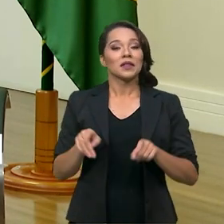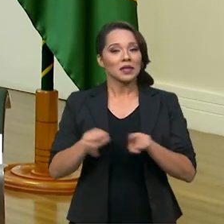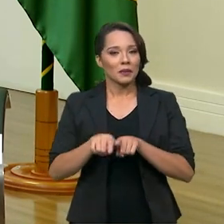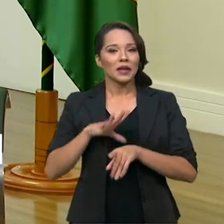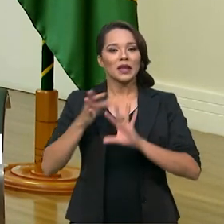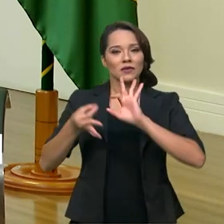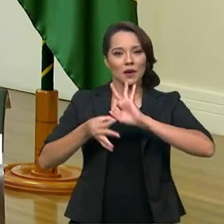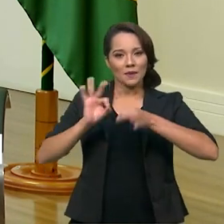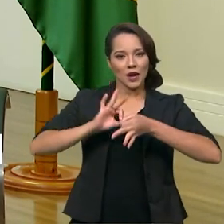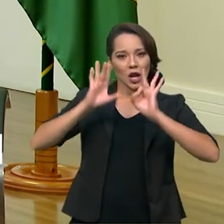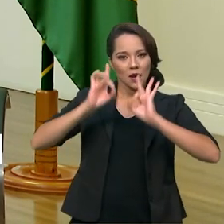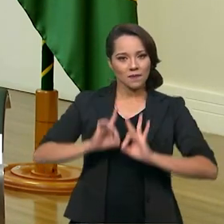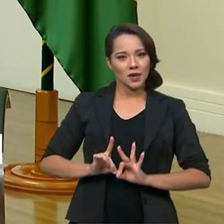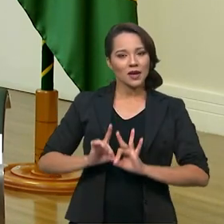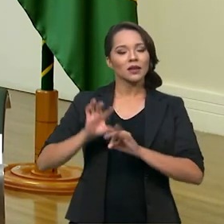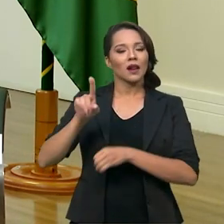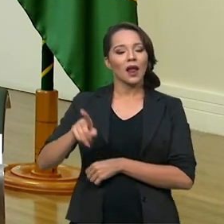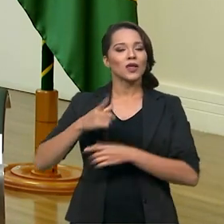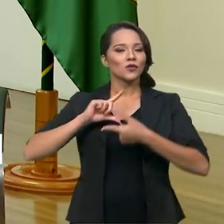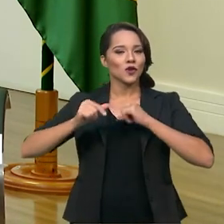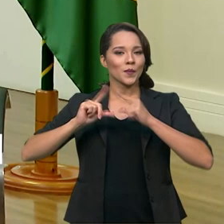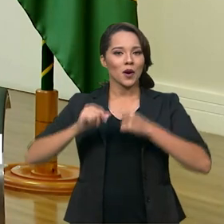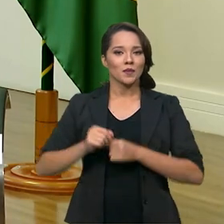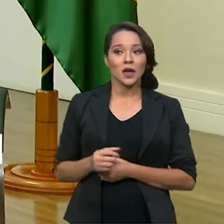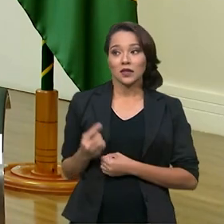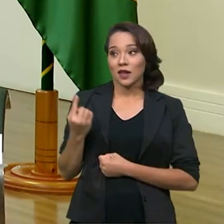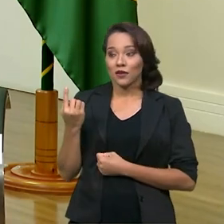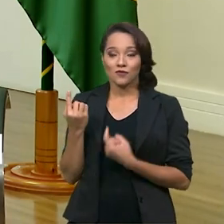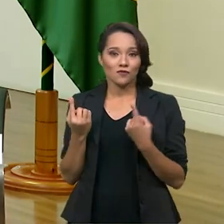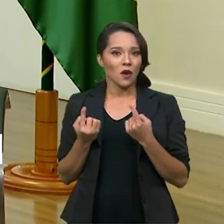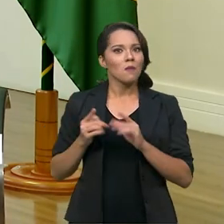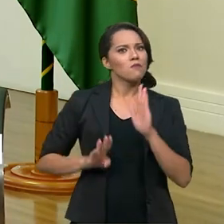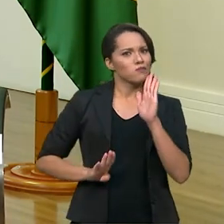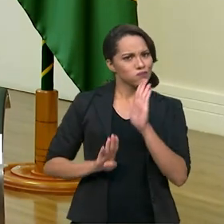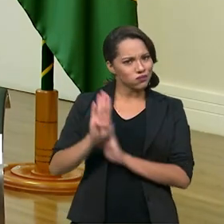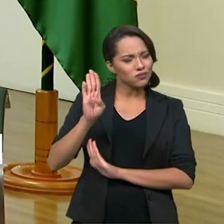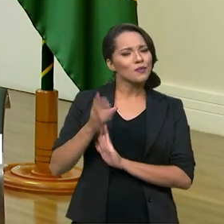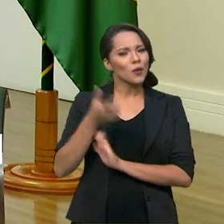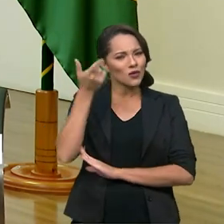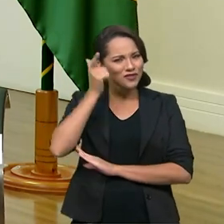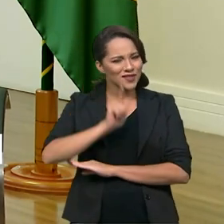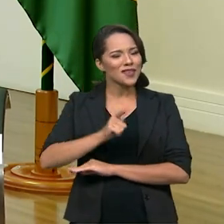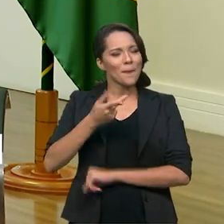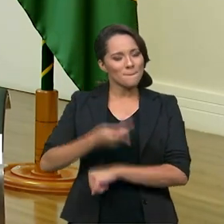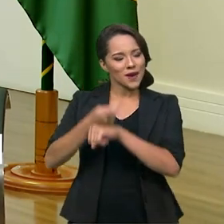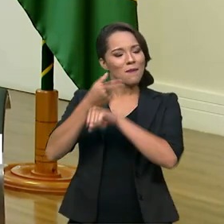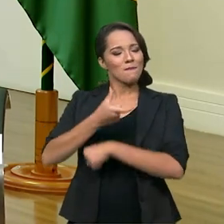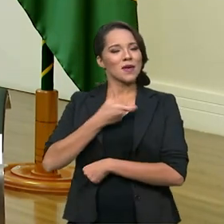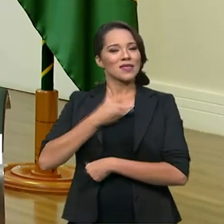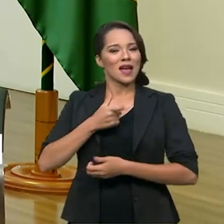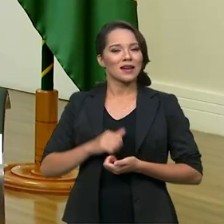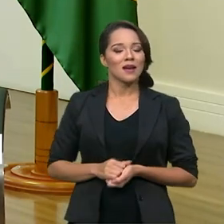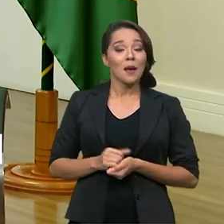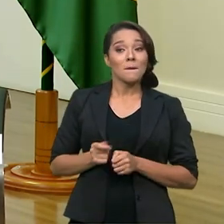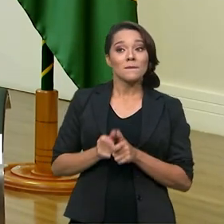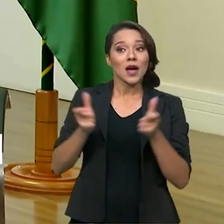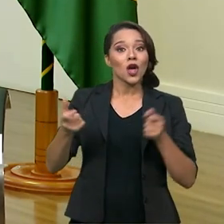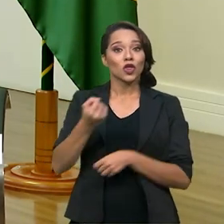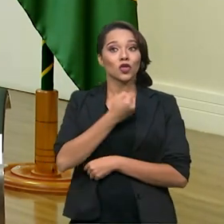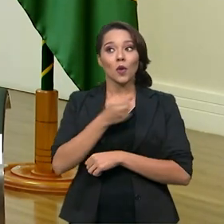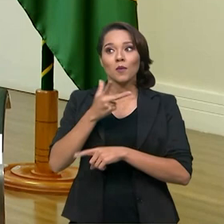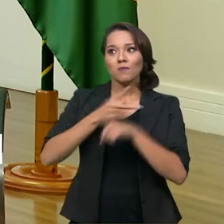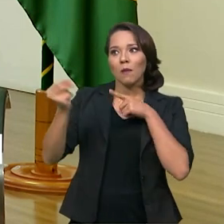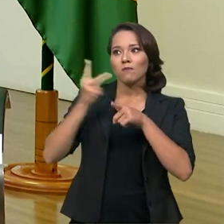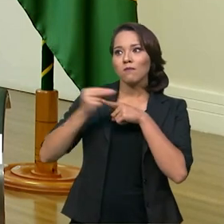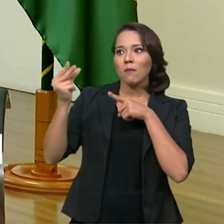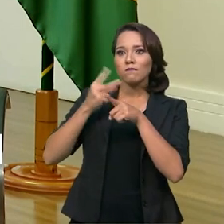a Paralimpíada em Tóquio, e tanto uma quanto outra foram recordistas na conquista de medalhas. Foi o maior número de conquistas de